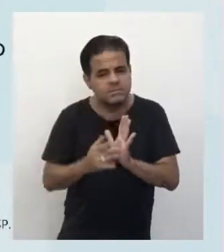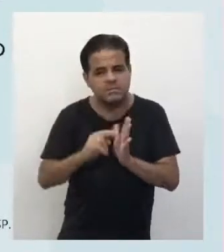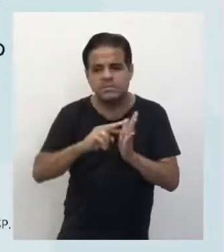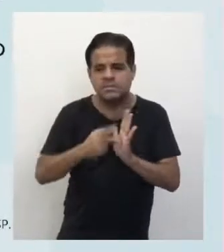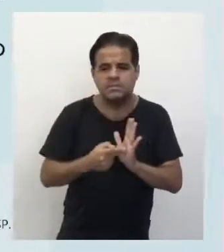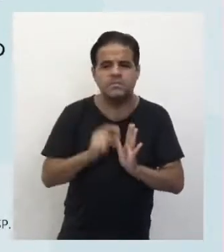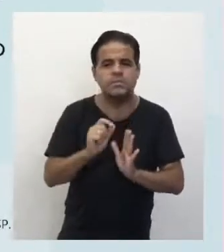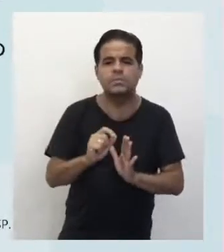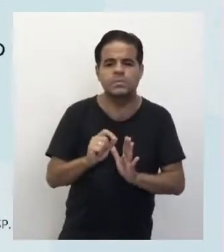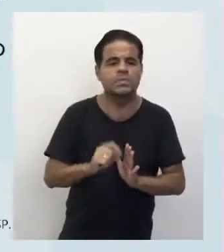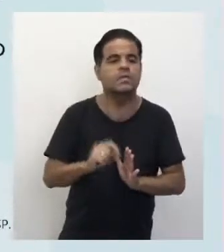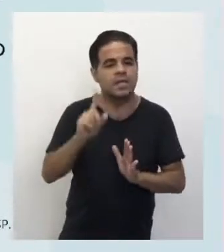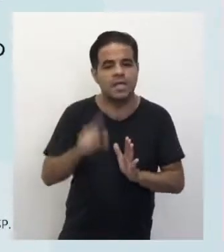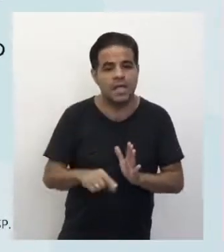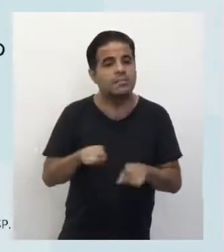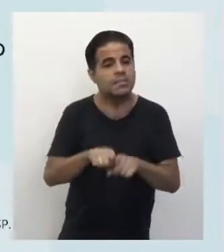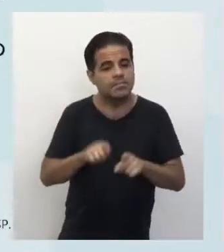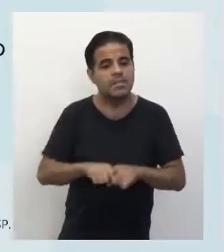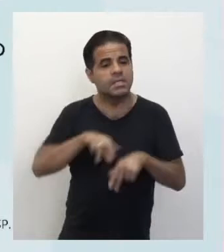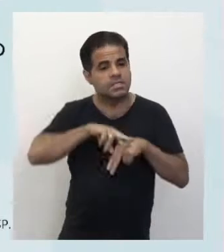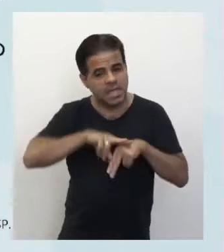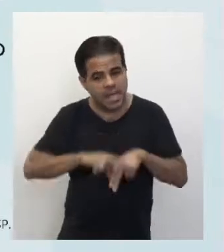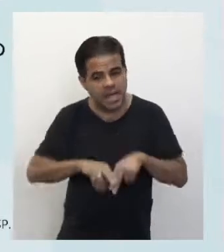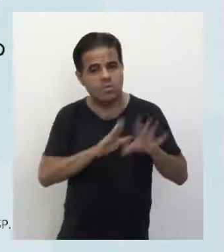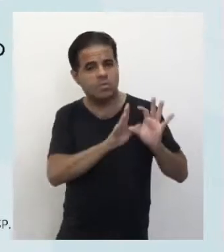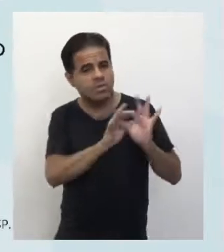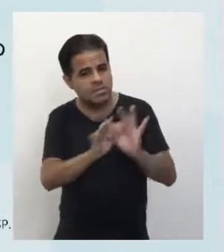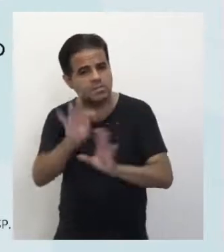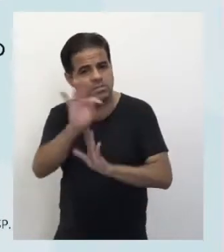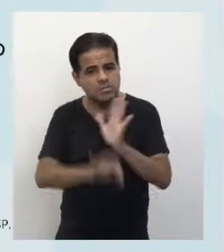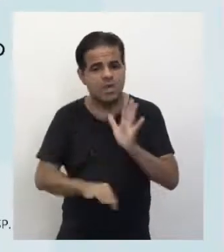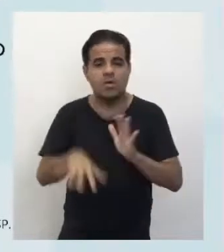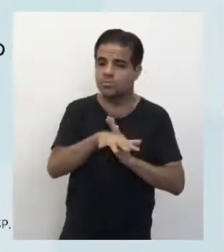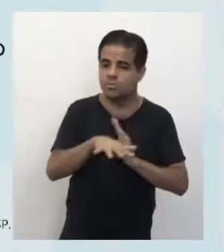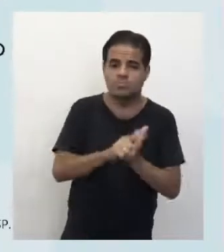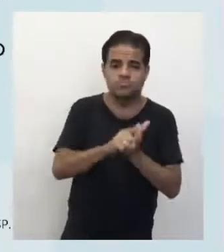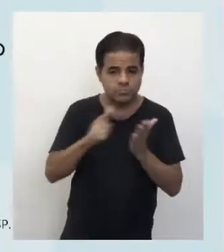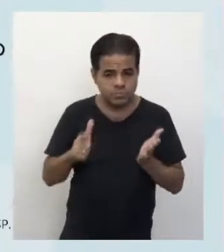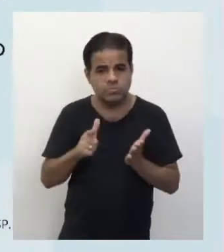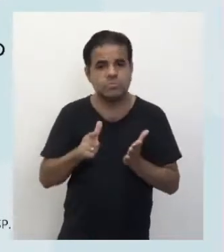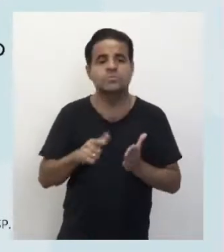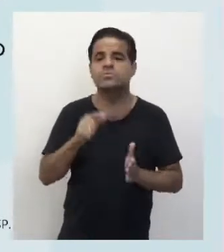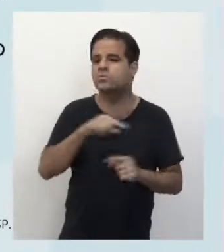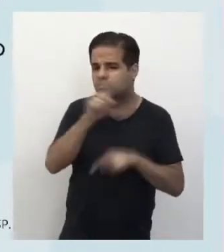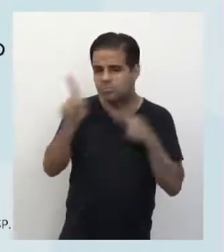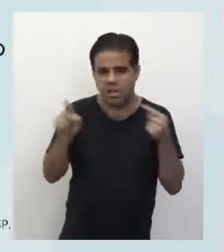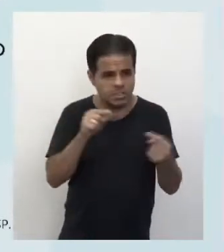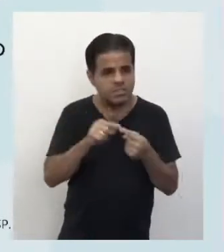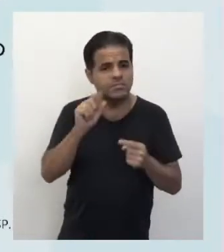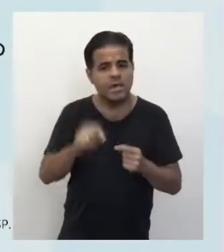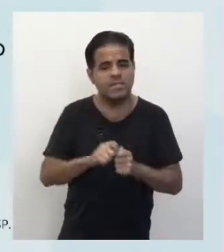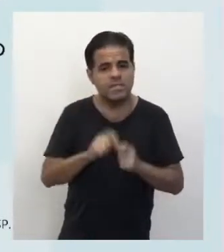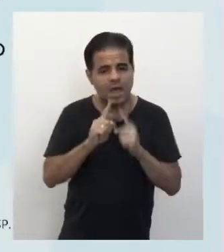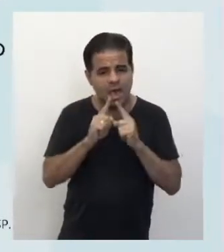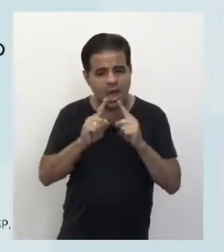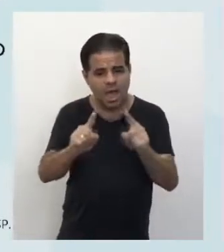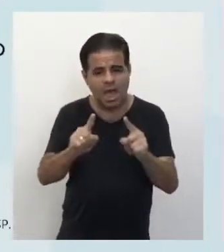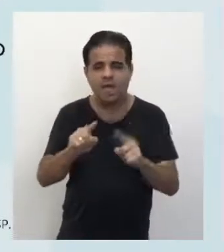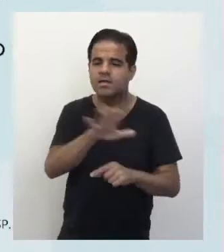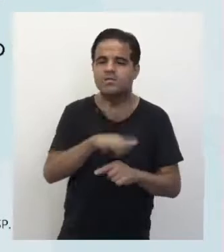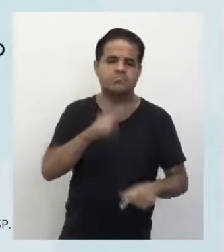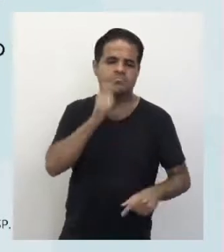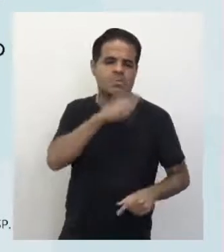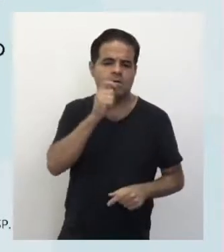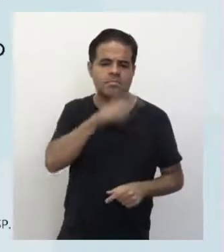Então, charge é também um gênero textual do campo jornalístico, cuja finalidade é fazer uma crítica por meio do